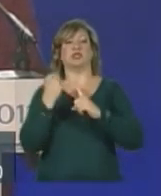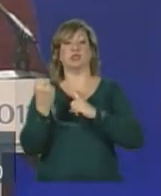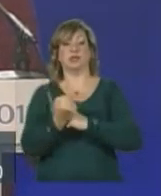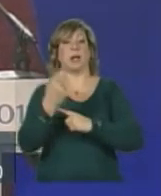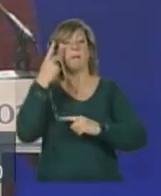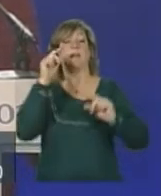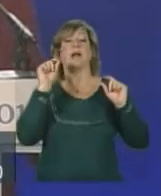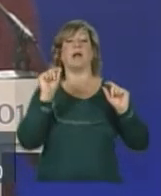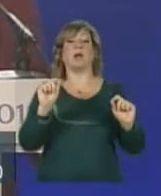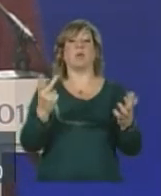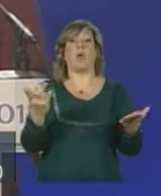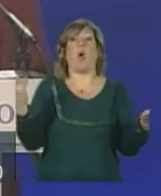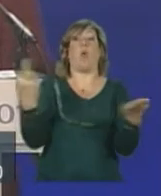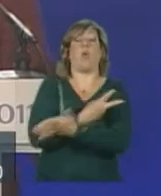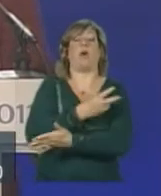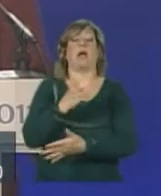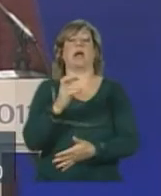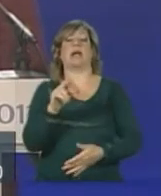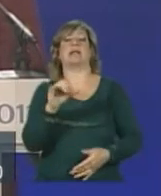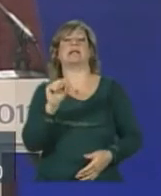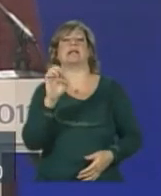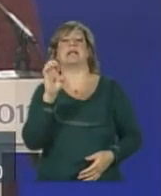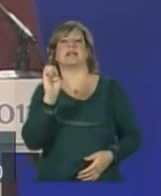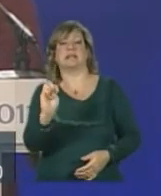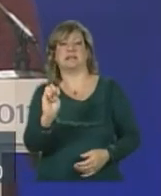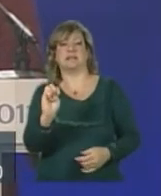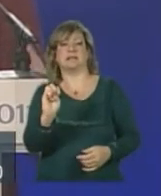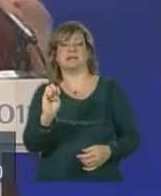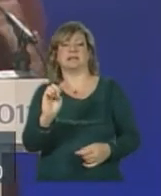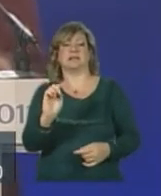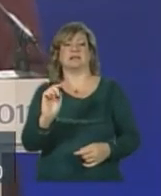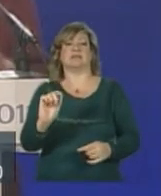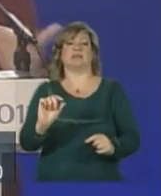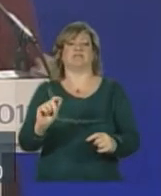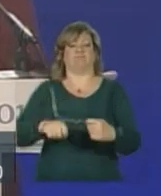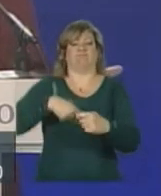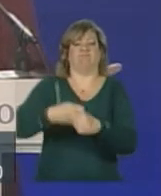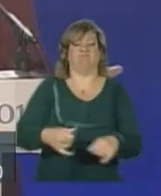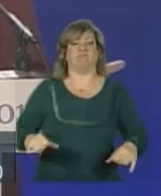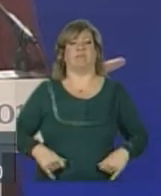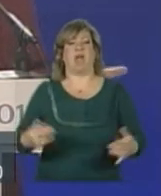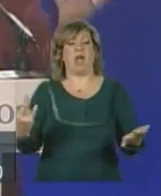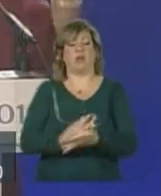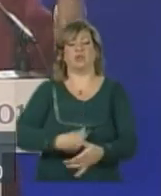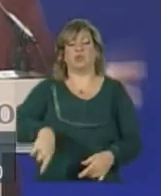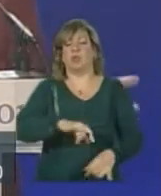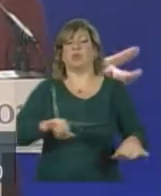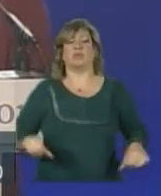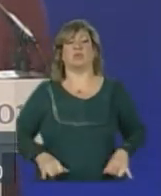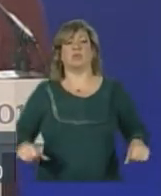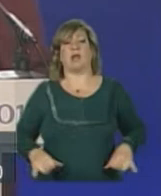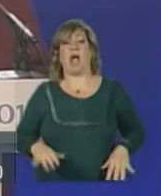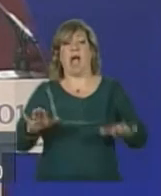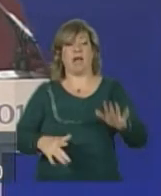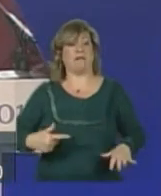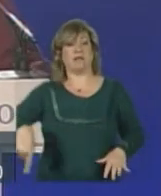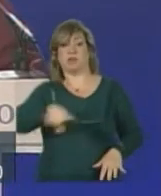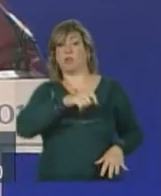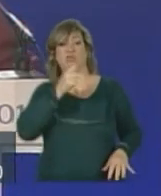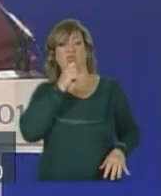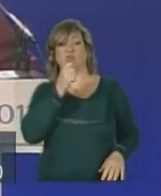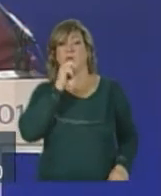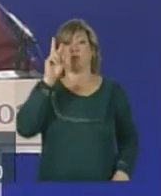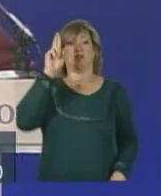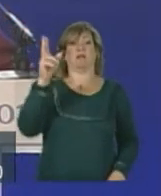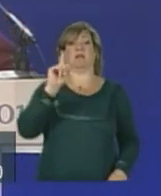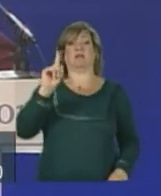que as consequências da crise não se façam sobre os mais vulneráveis, que não têm responsabilidade